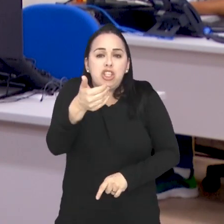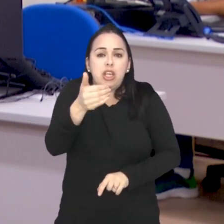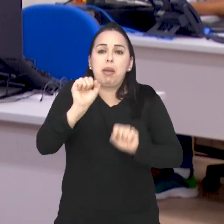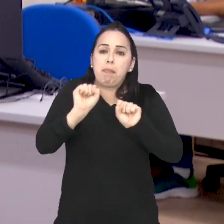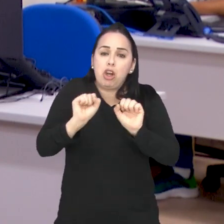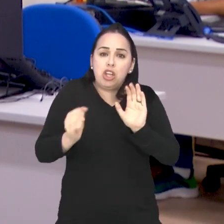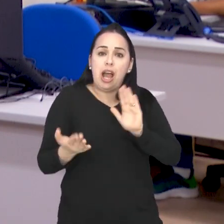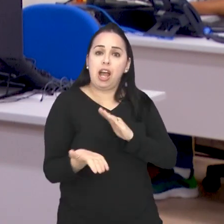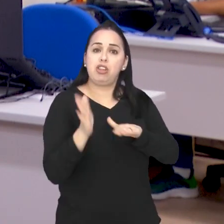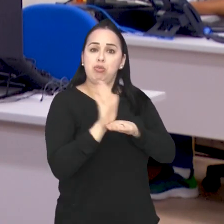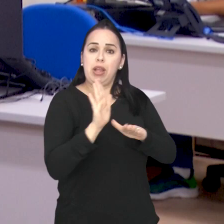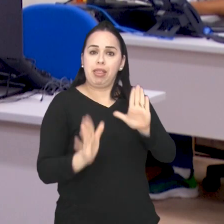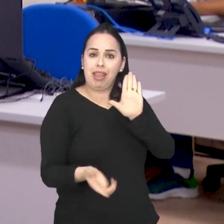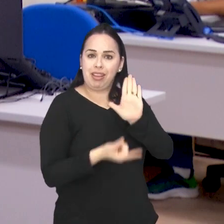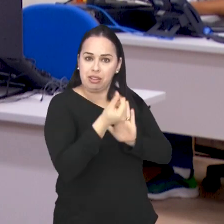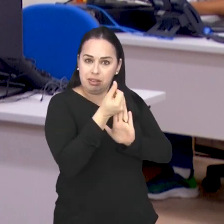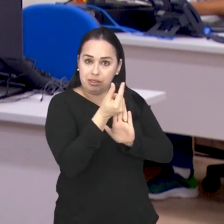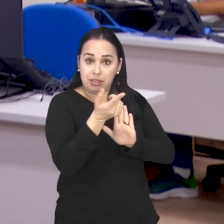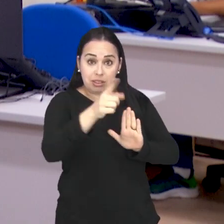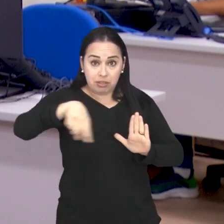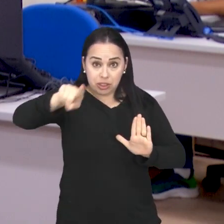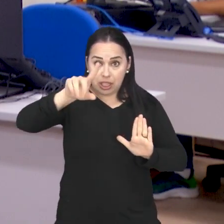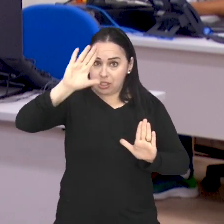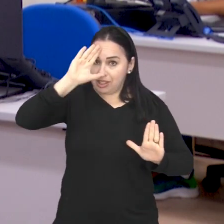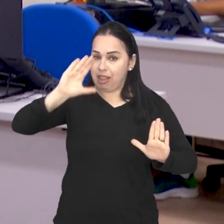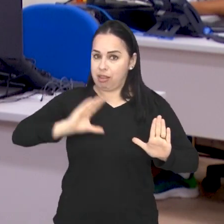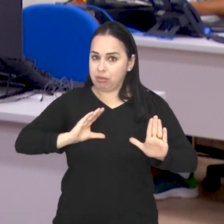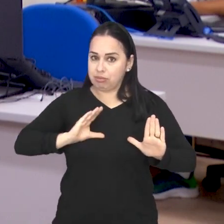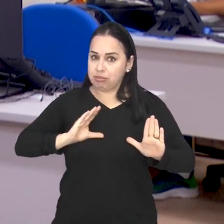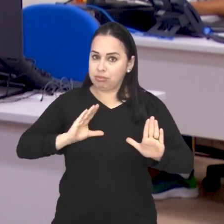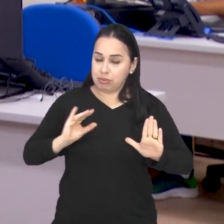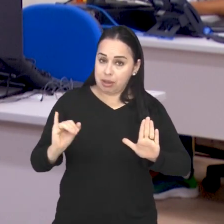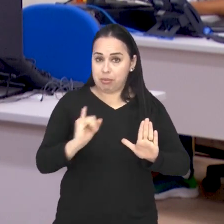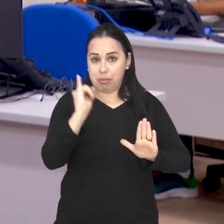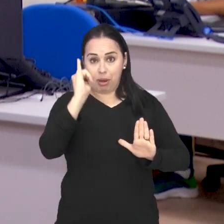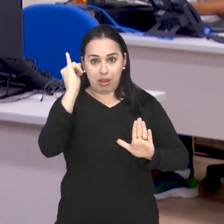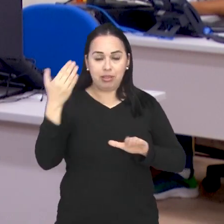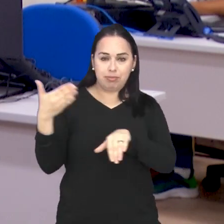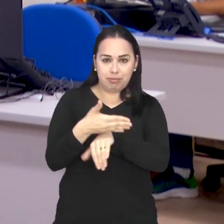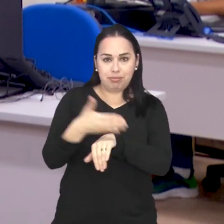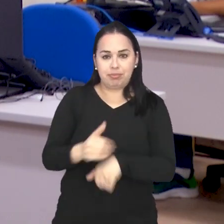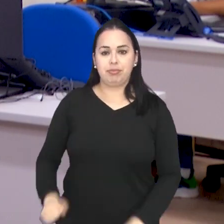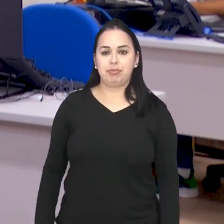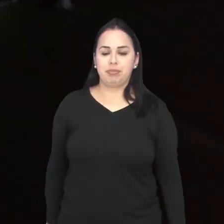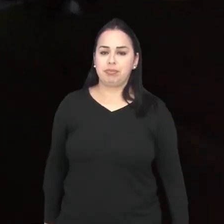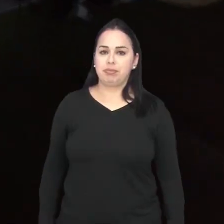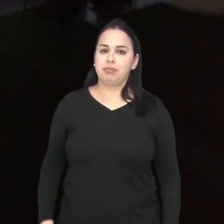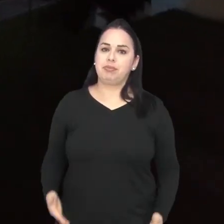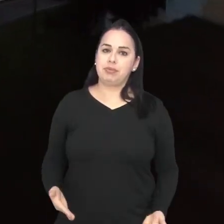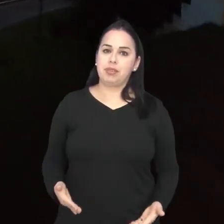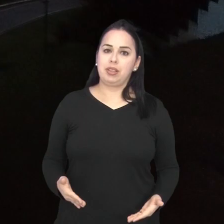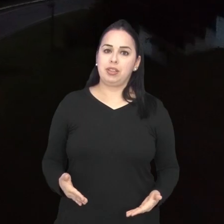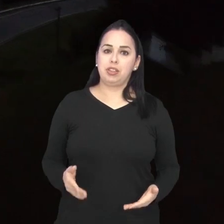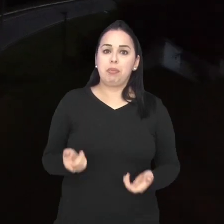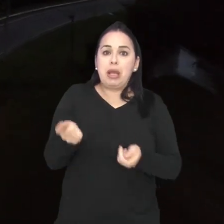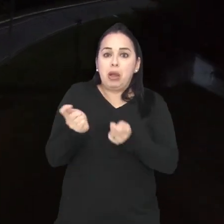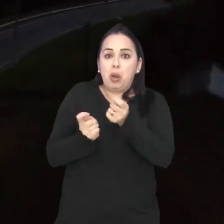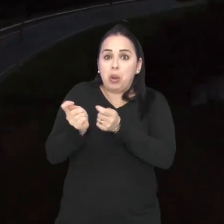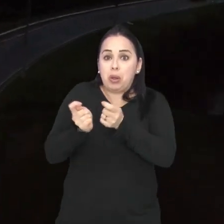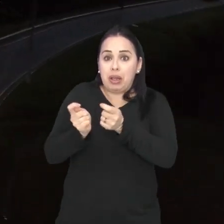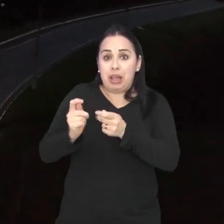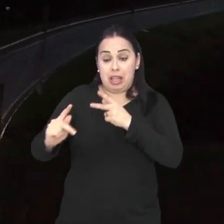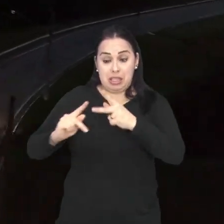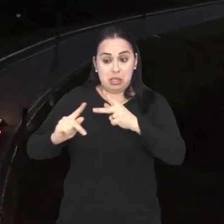poderão compor o orçamento da cidade. Quer fazer valer o seu papel de cidadão? Então tem que participar. Quando se fala em